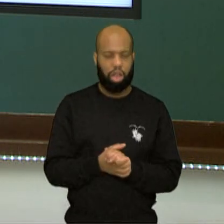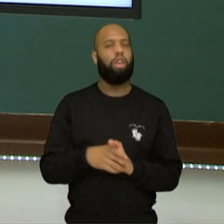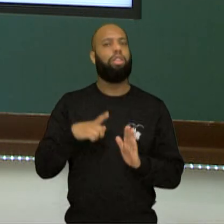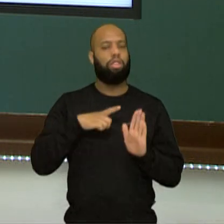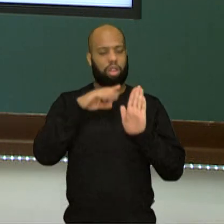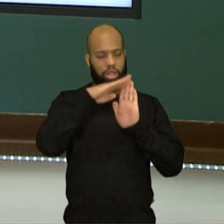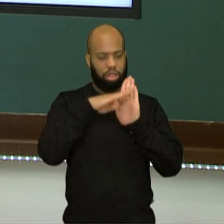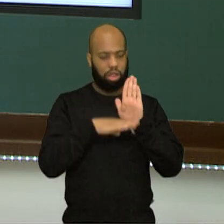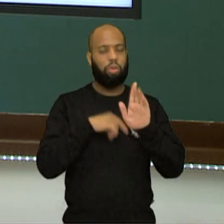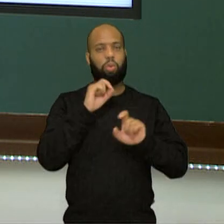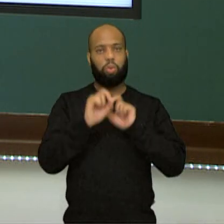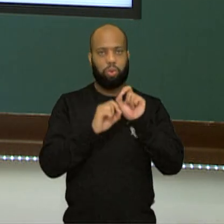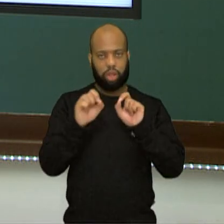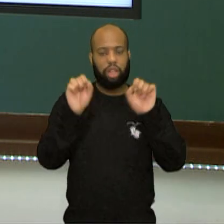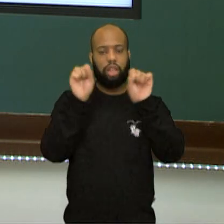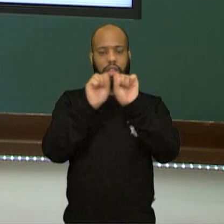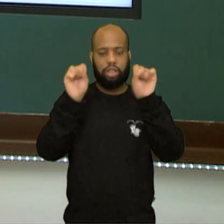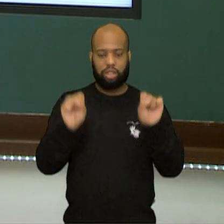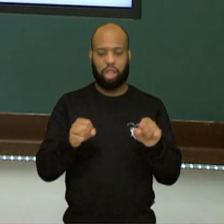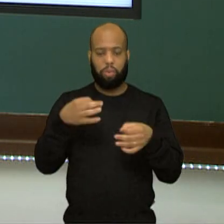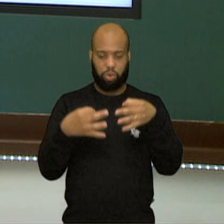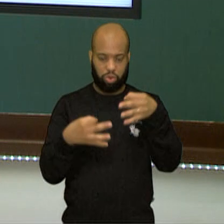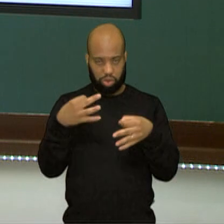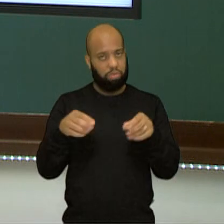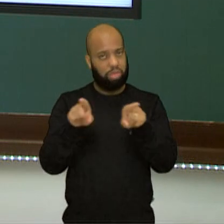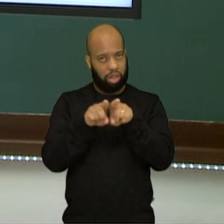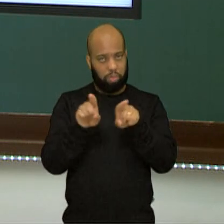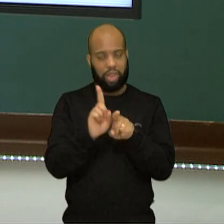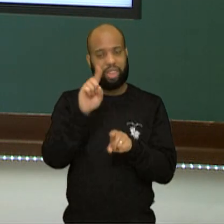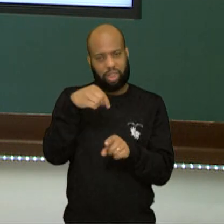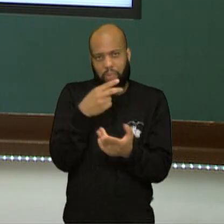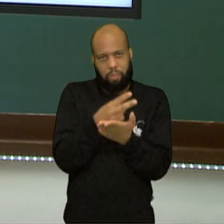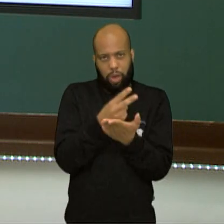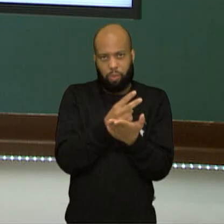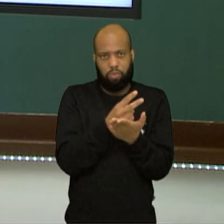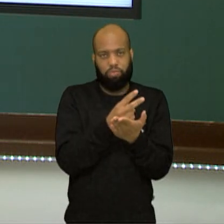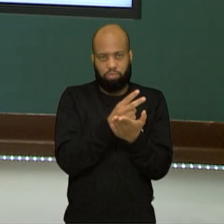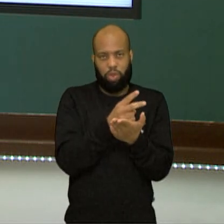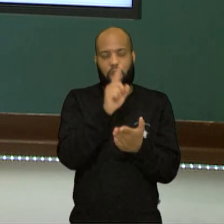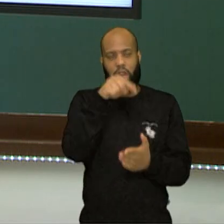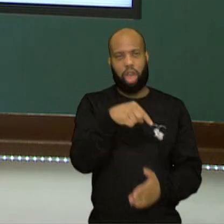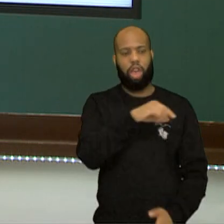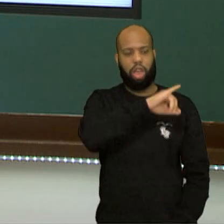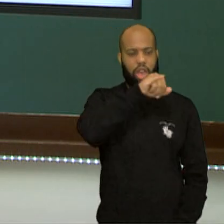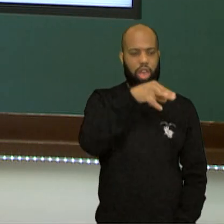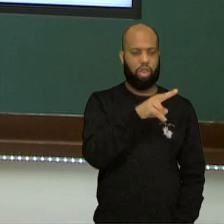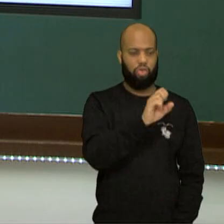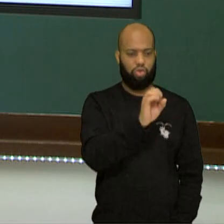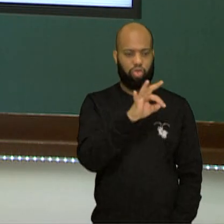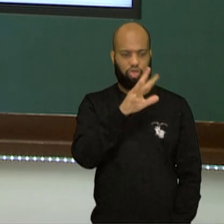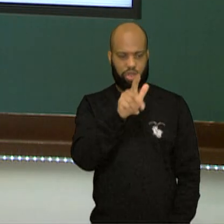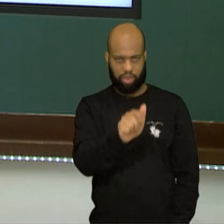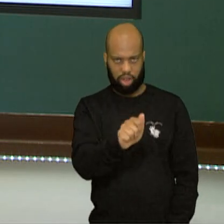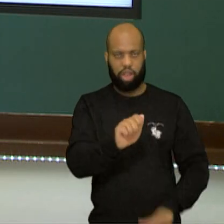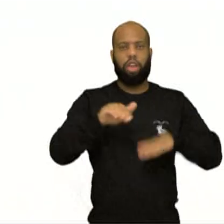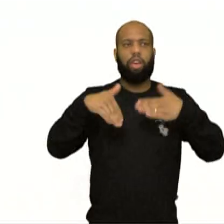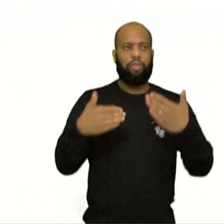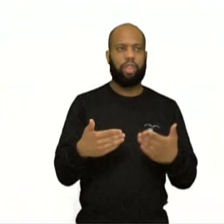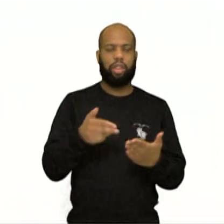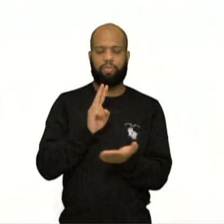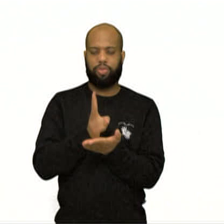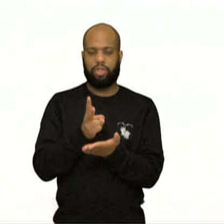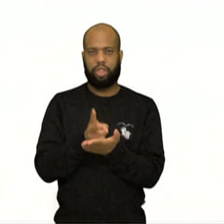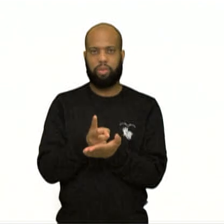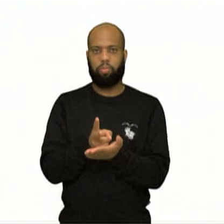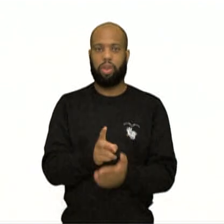sistema judiciário que faz parte da justiça, que vai manter essa situação. Então é comum que o